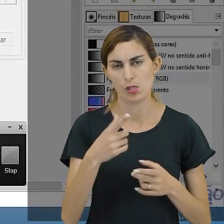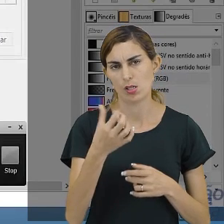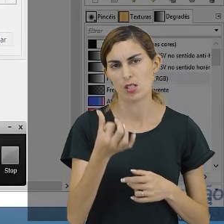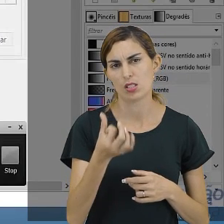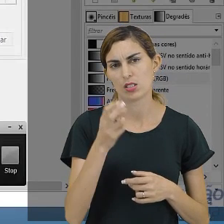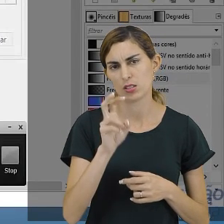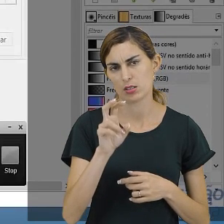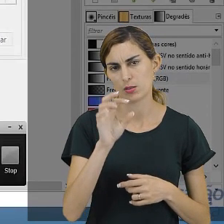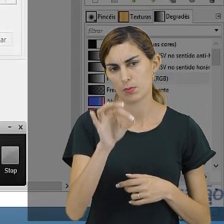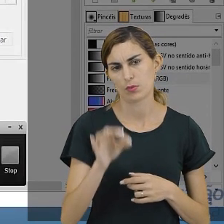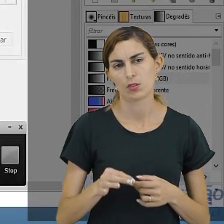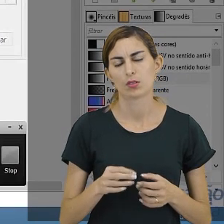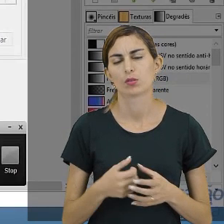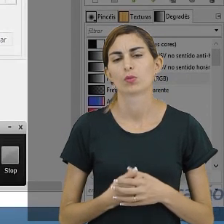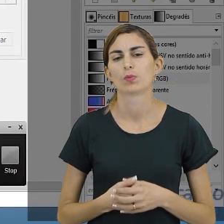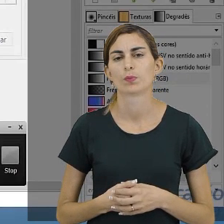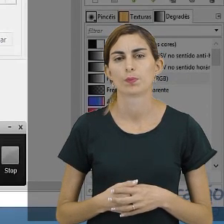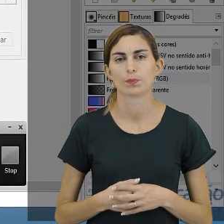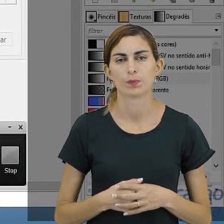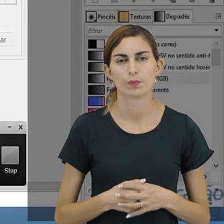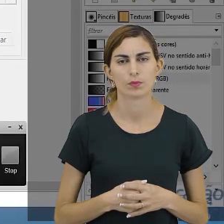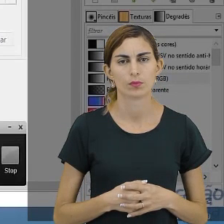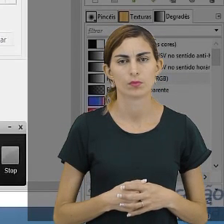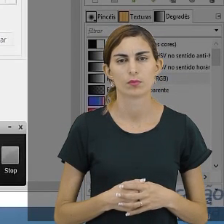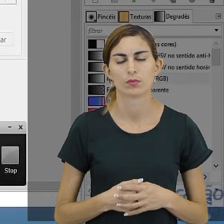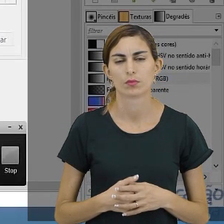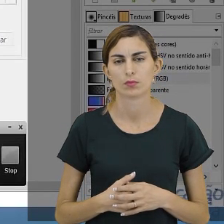Usar 65% de novo.